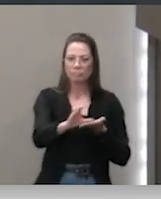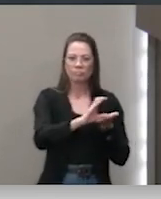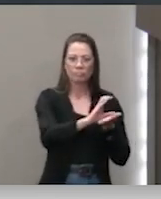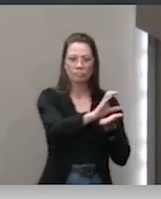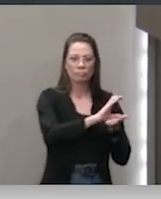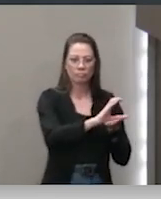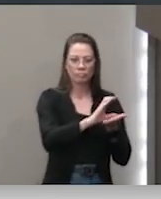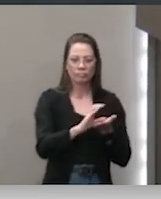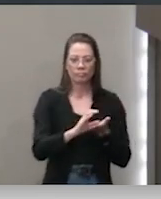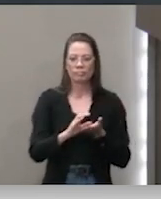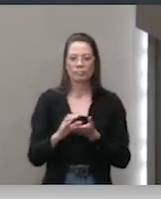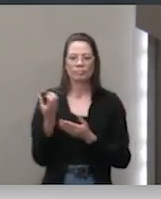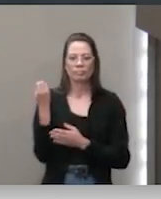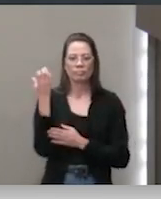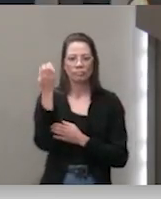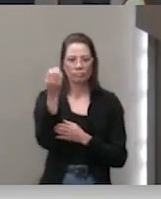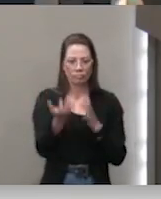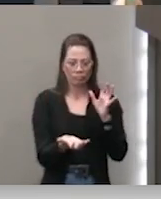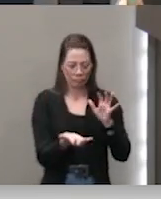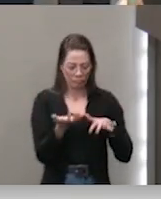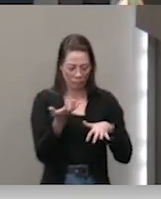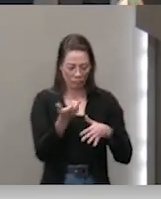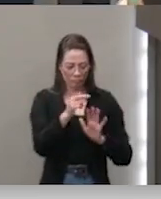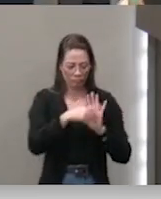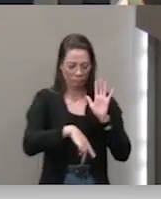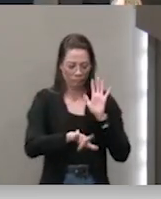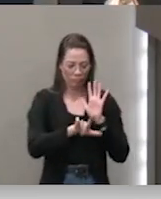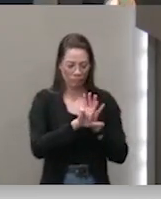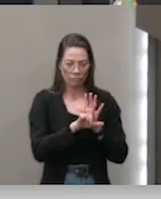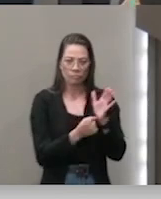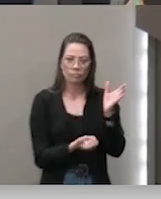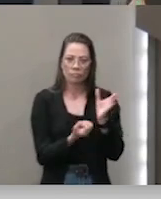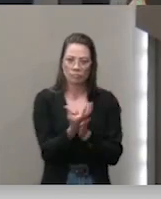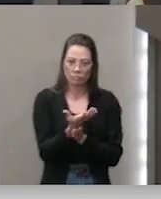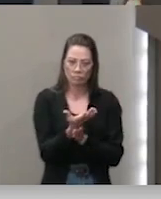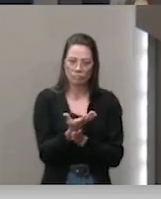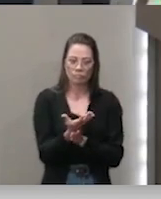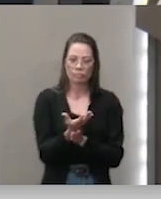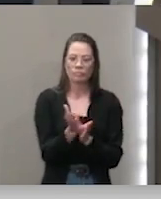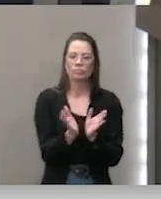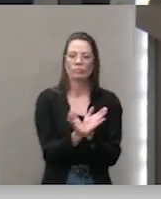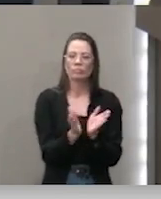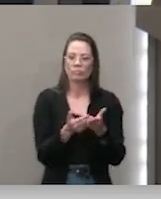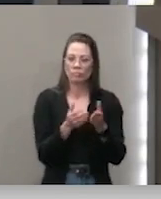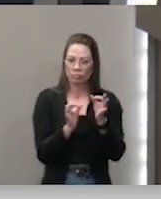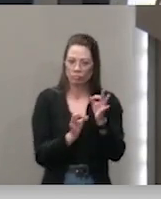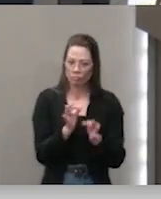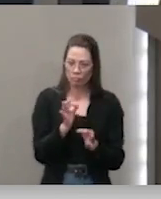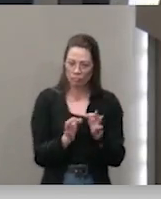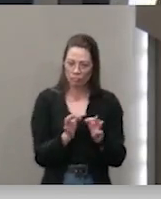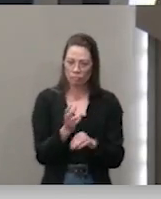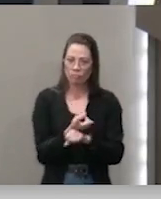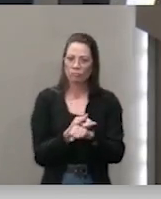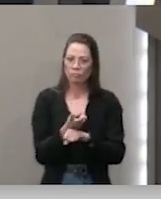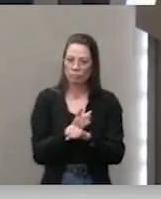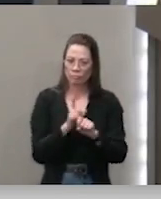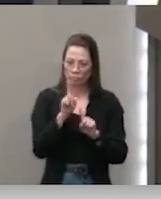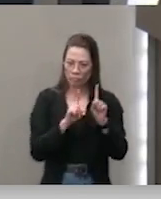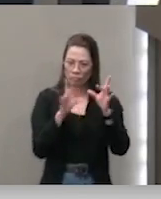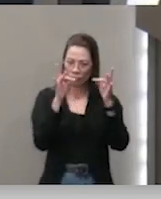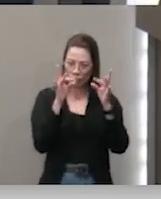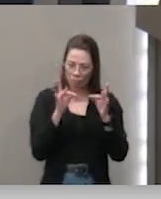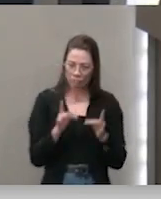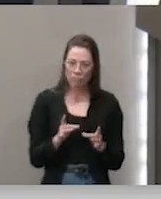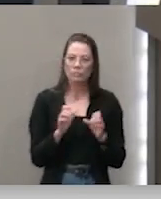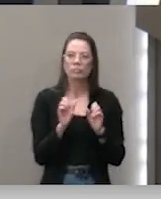Brasília, projetos de lei aprovado, criação de procuradorias. Então, acredito que são pequenos detalhes que dá para ajustar,